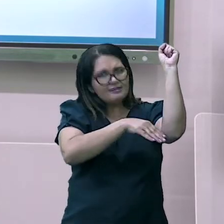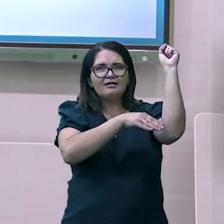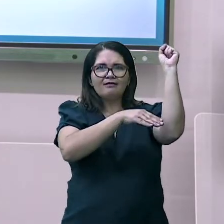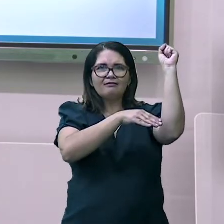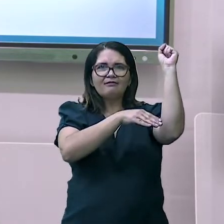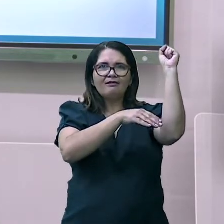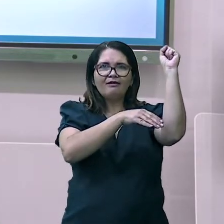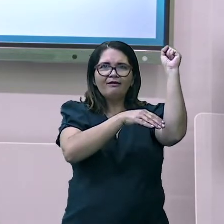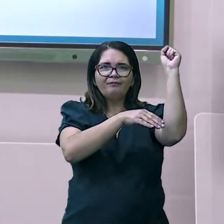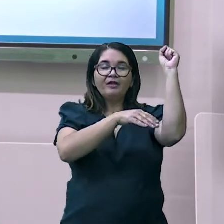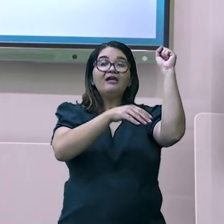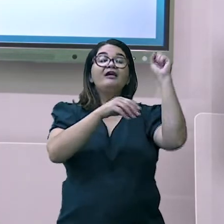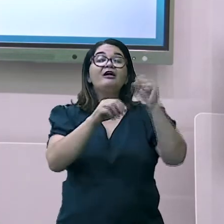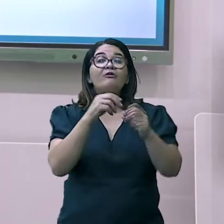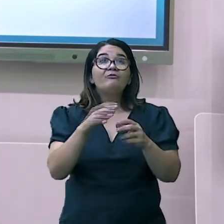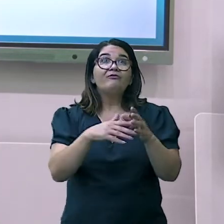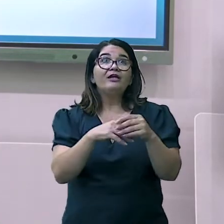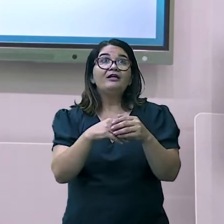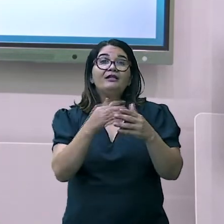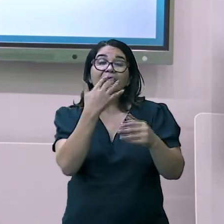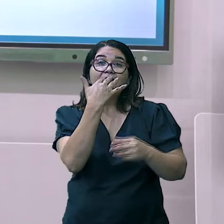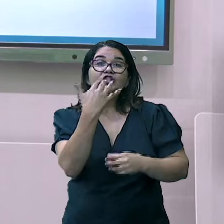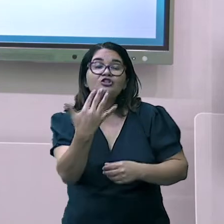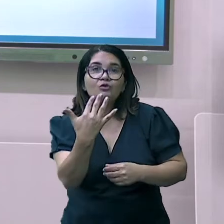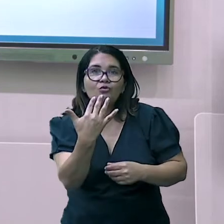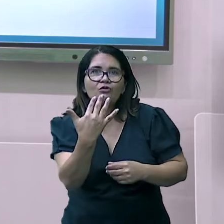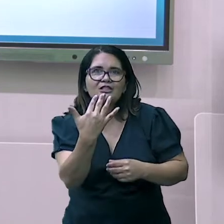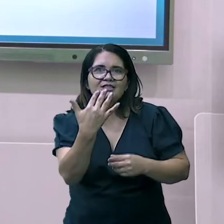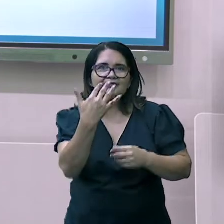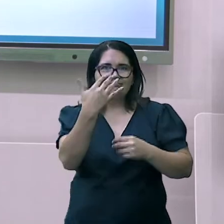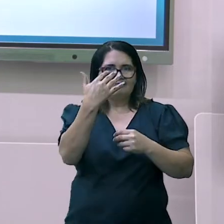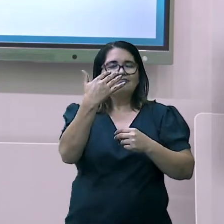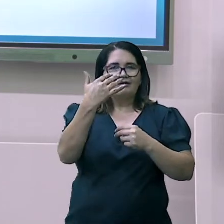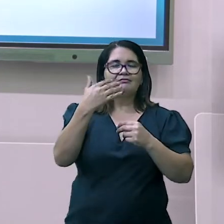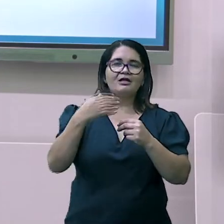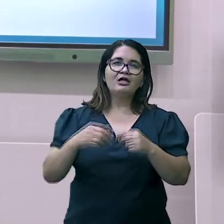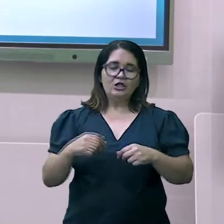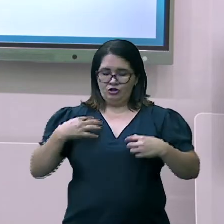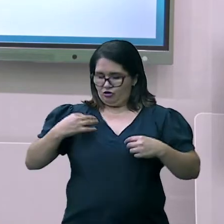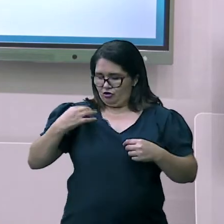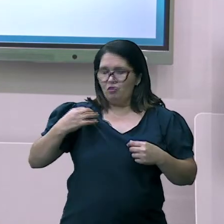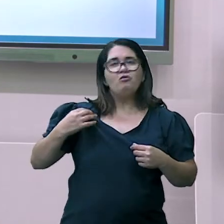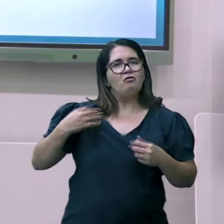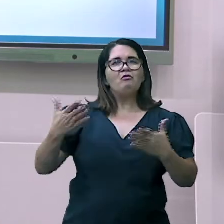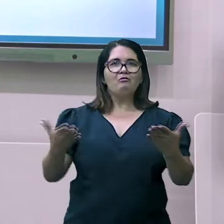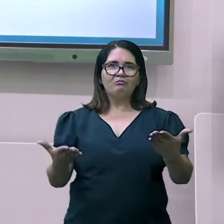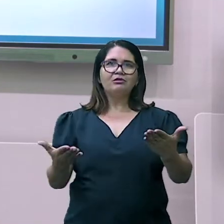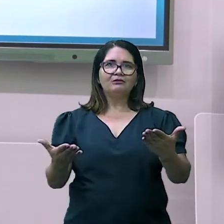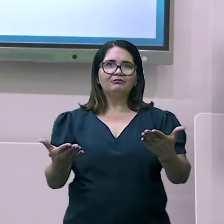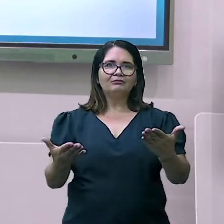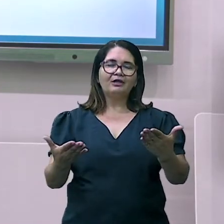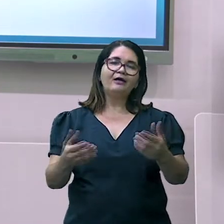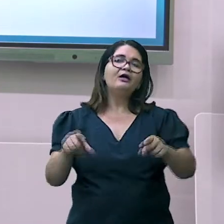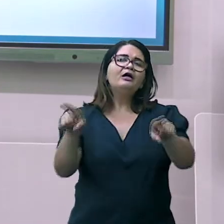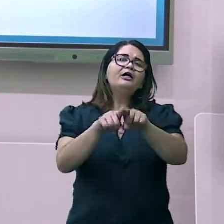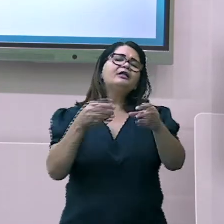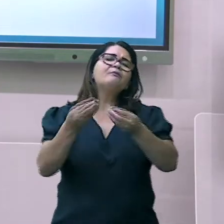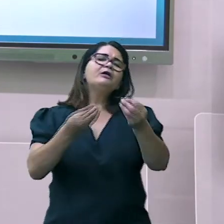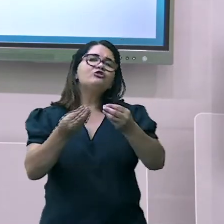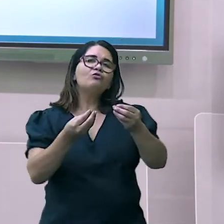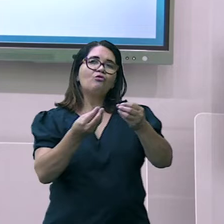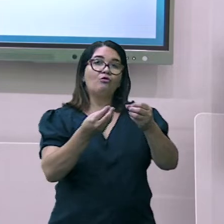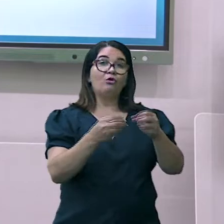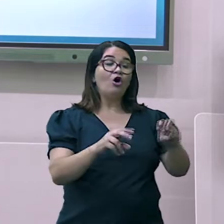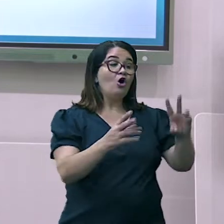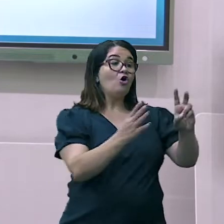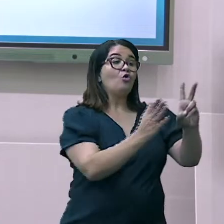da madeira era feita por meio de escambo. Era assim que eles faziam a